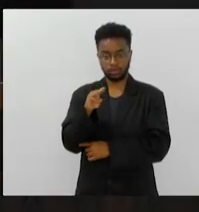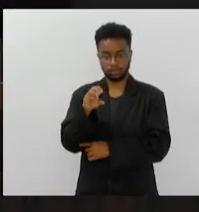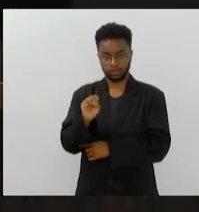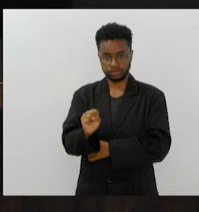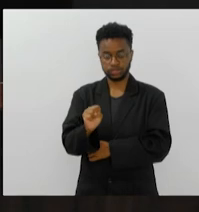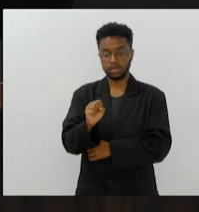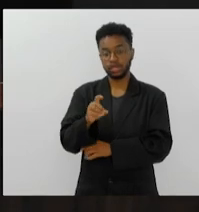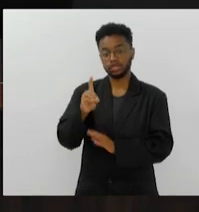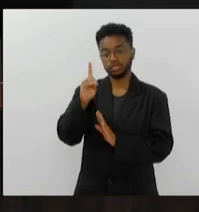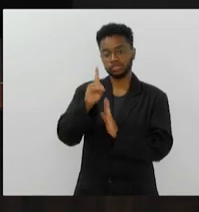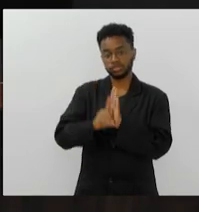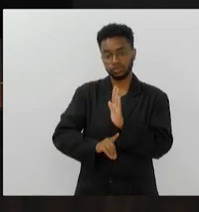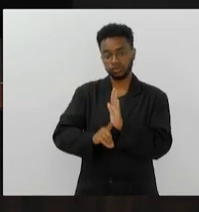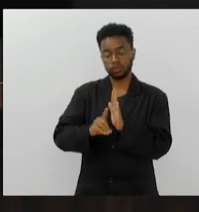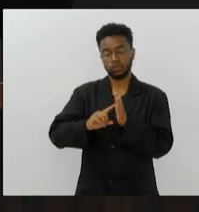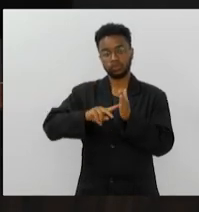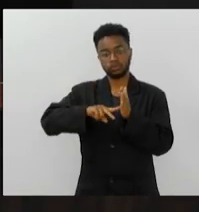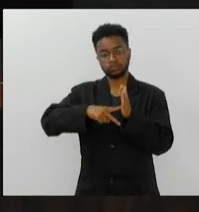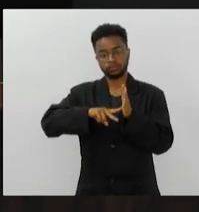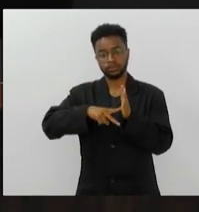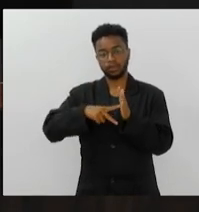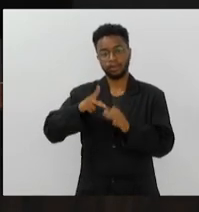Petroleiros em Duque de Caxias.